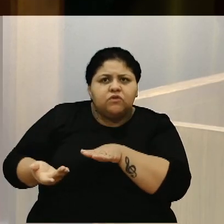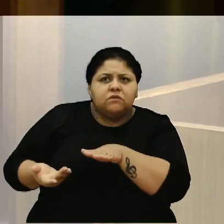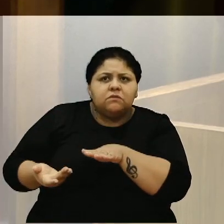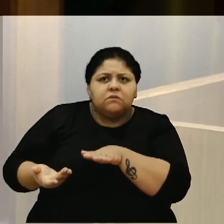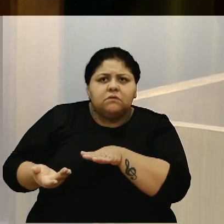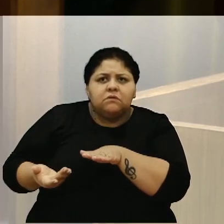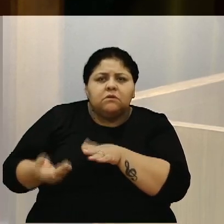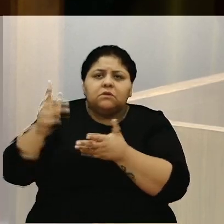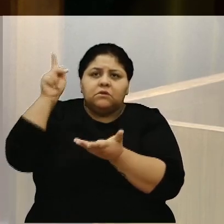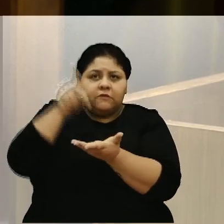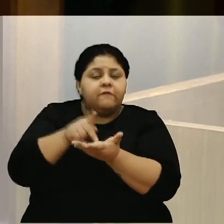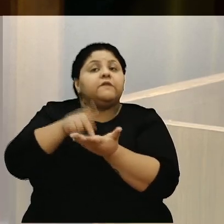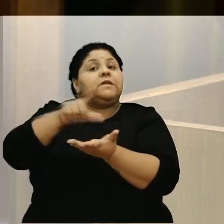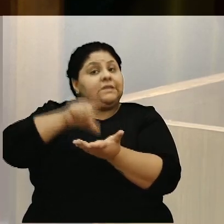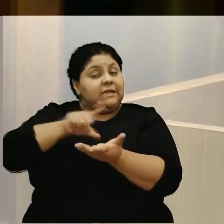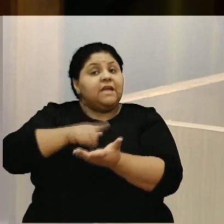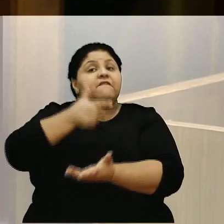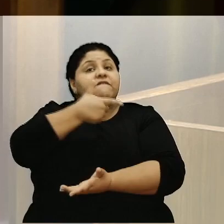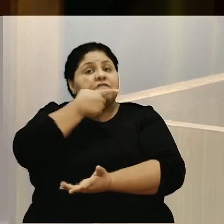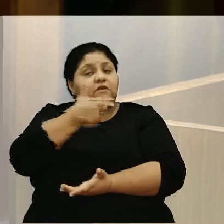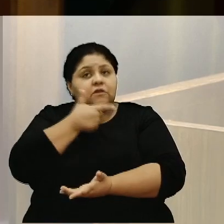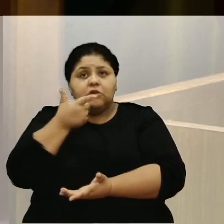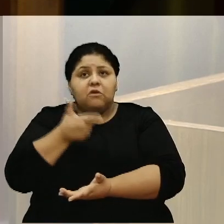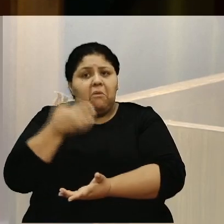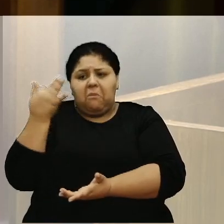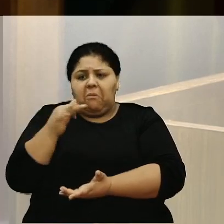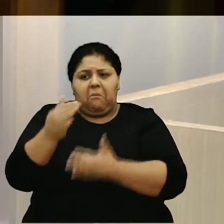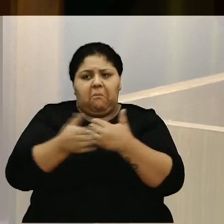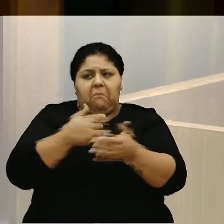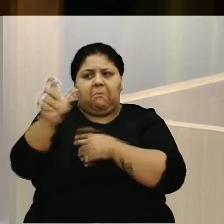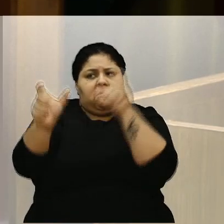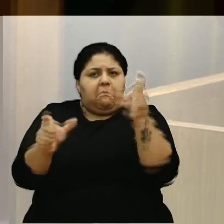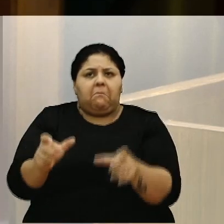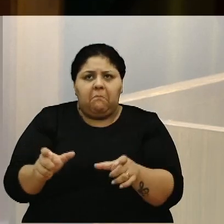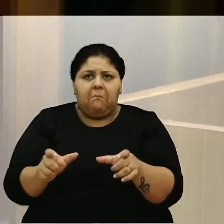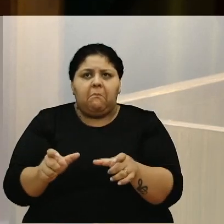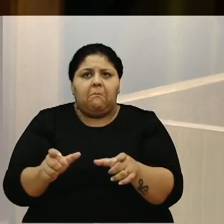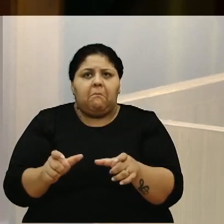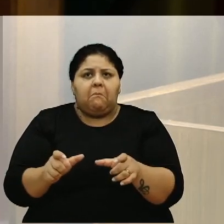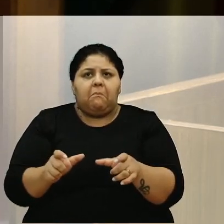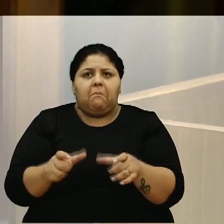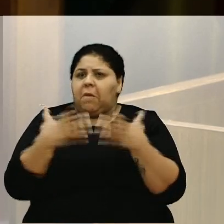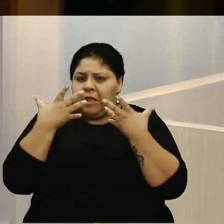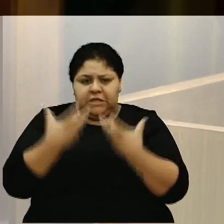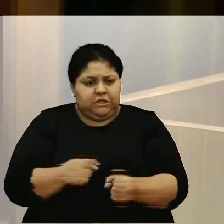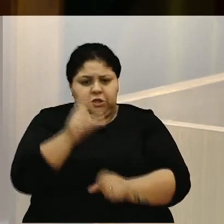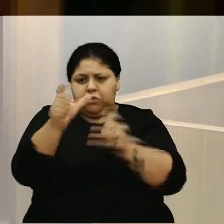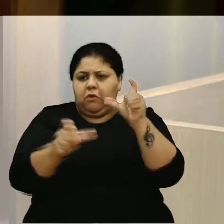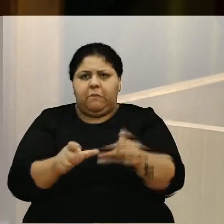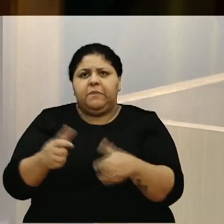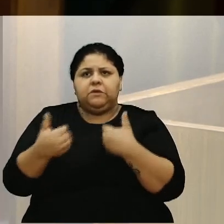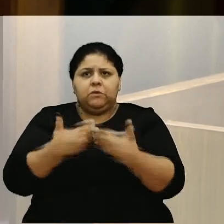A verdade tem que ser dita. E doa quem doer. E assuma quem tem que assumir.